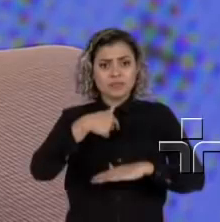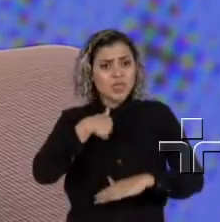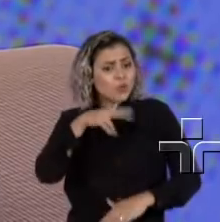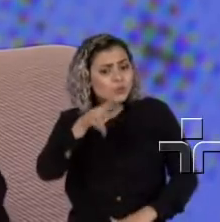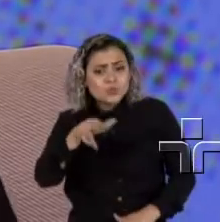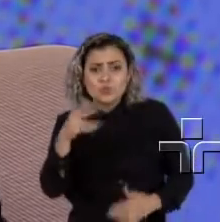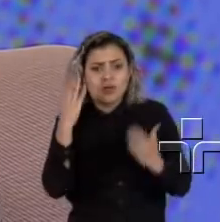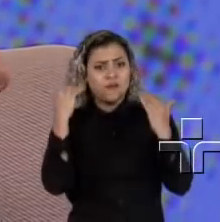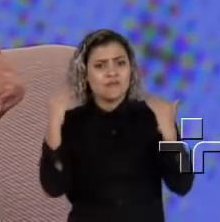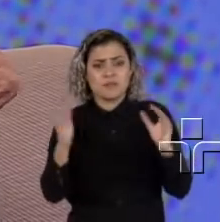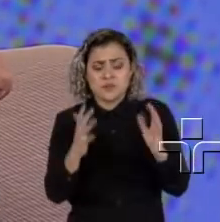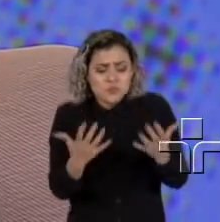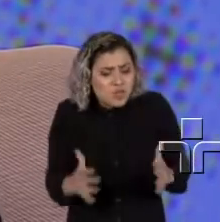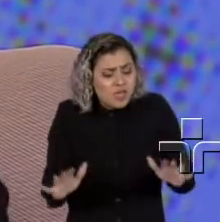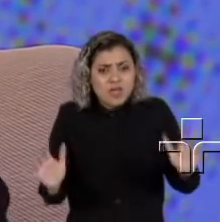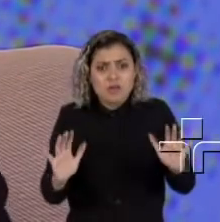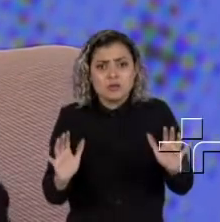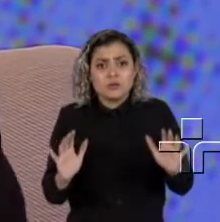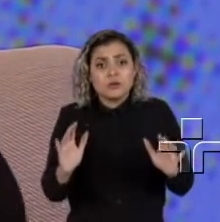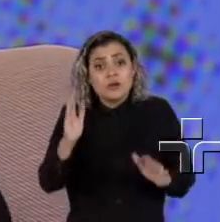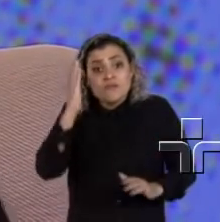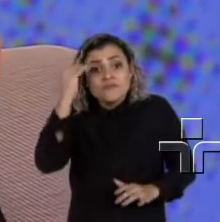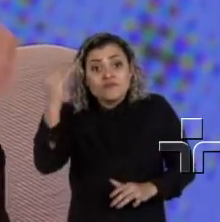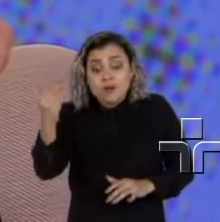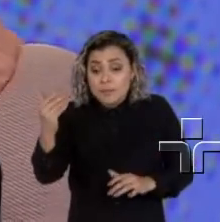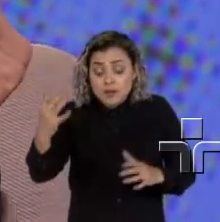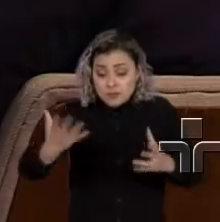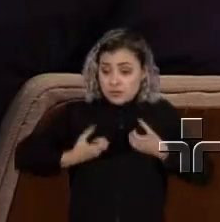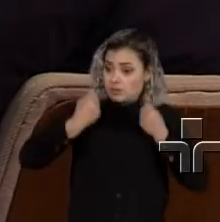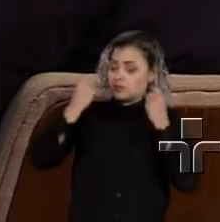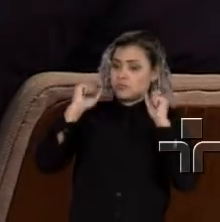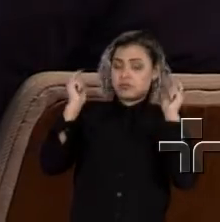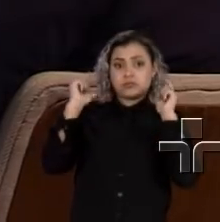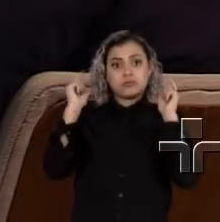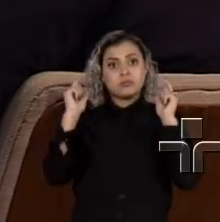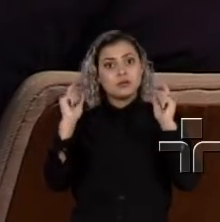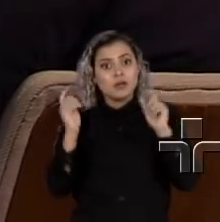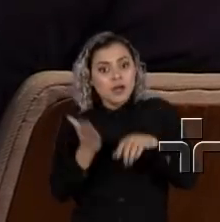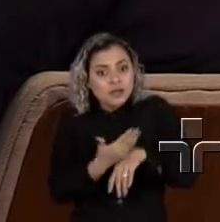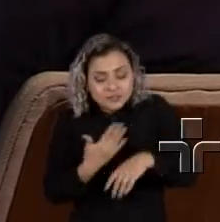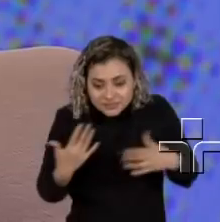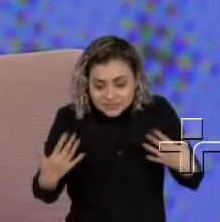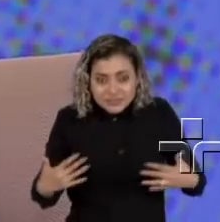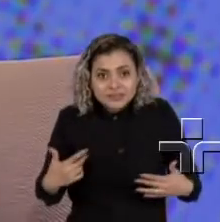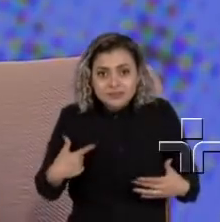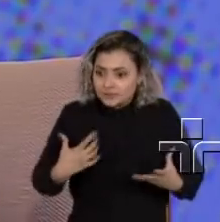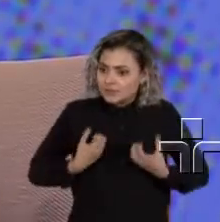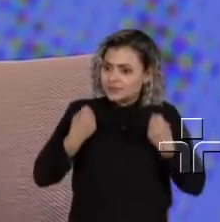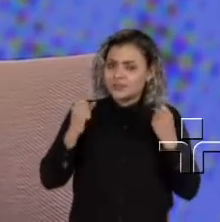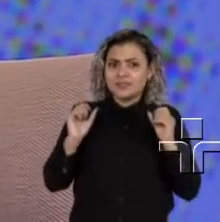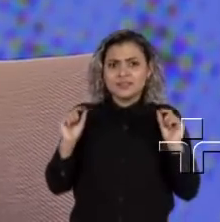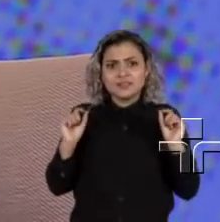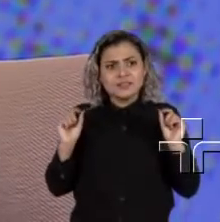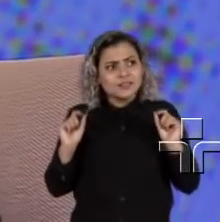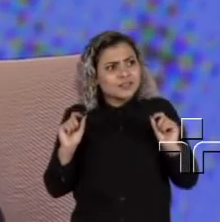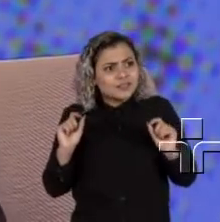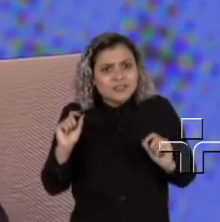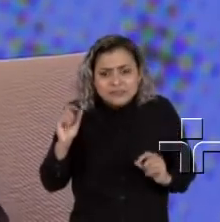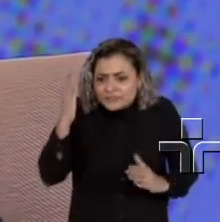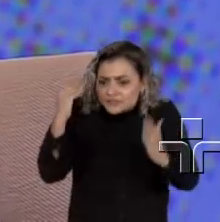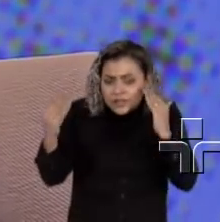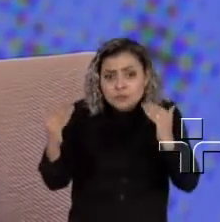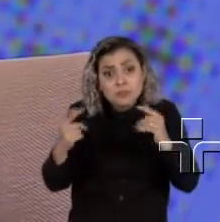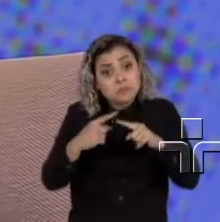não, porque ele veio antes da hora para mim até, sabe? Eu me assustei com o sucesso